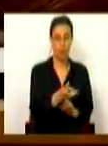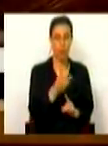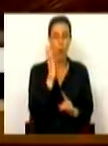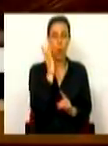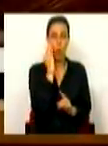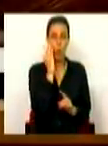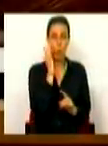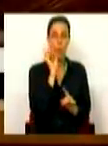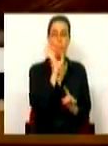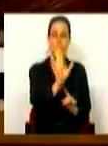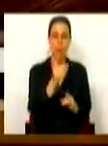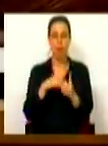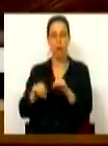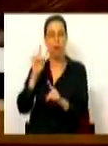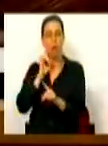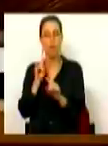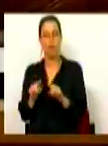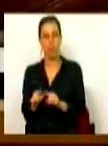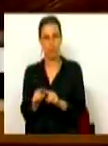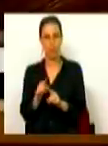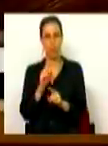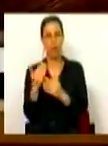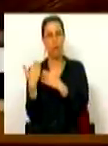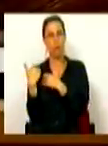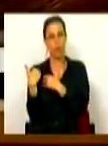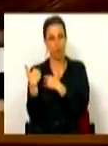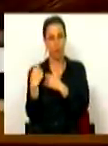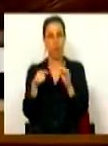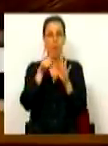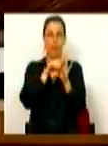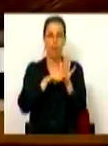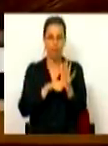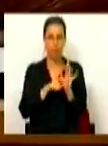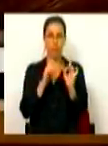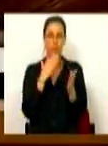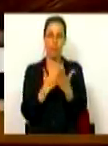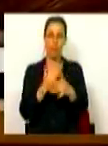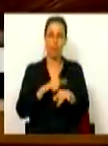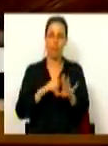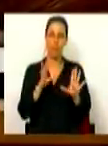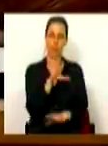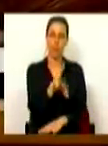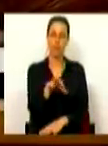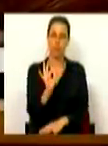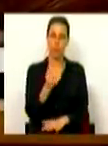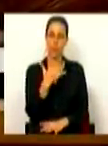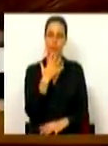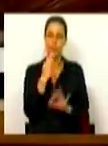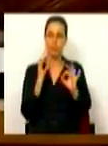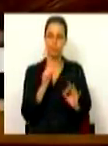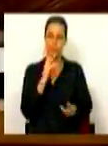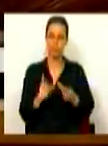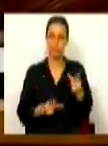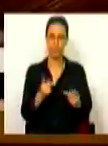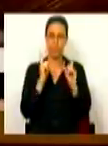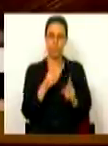e nos números, mas mais na qualidade, na responsabilidade e na ética, e dar tempo para que as escolhas sejam cuidadosamente avaliadas